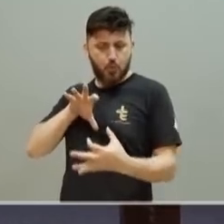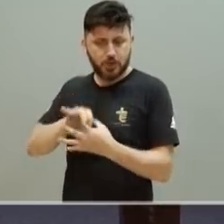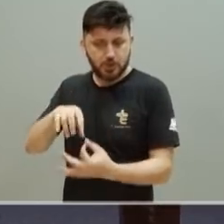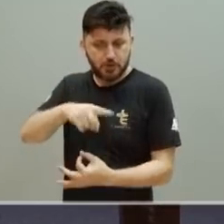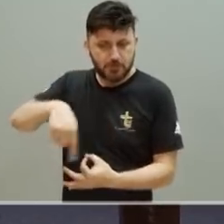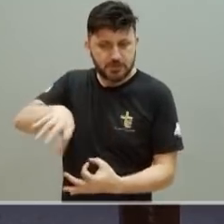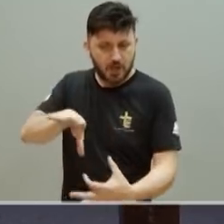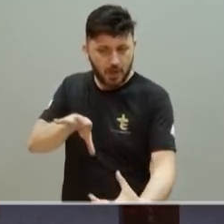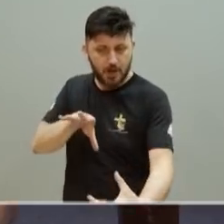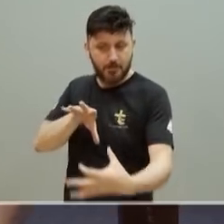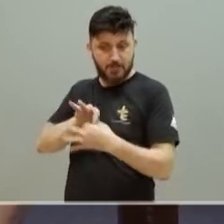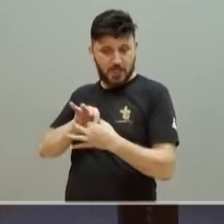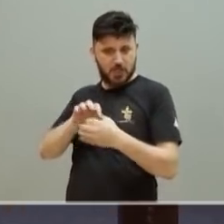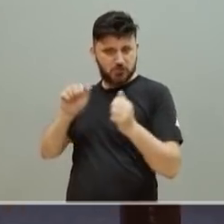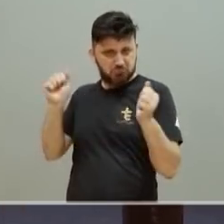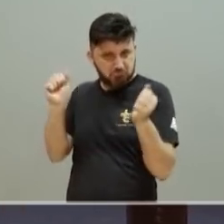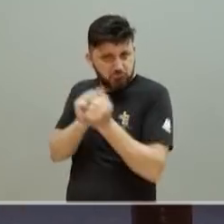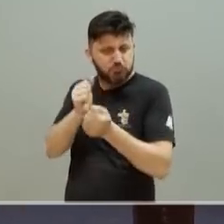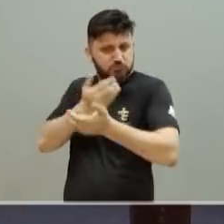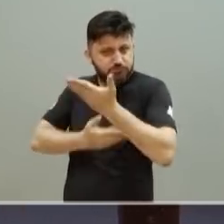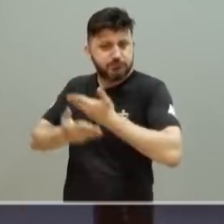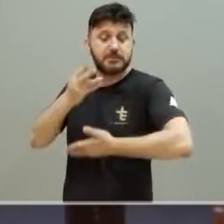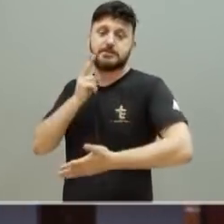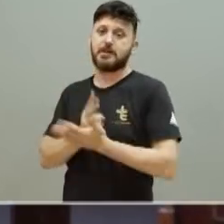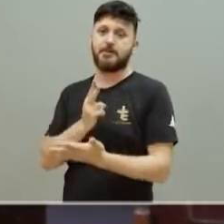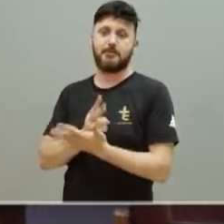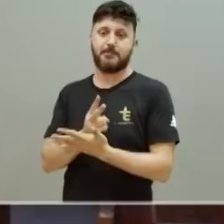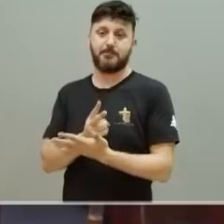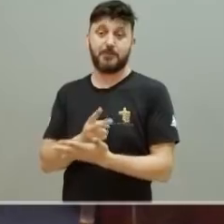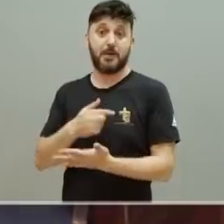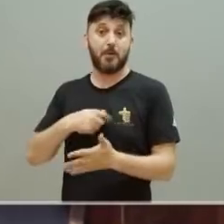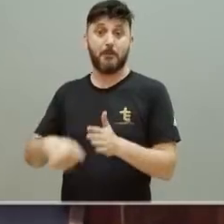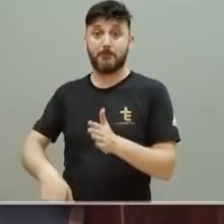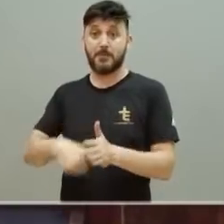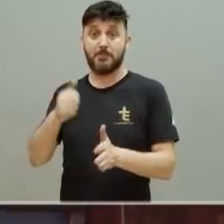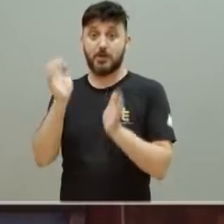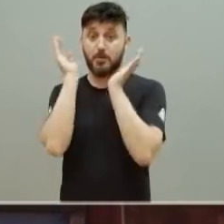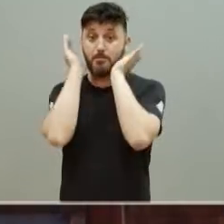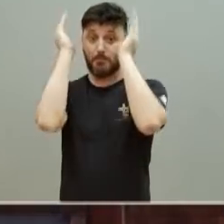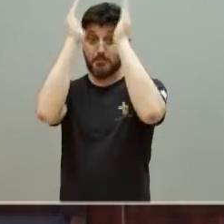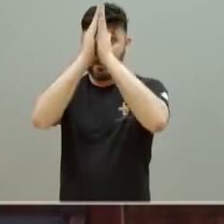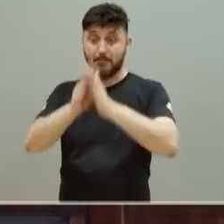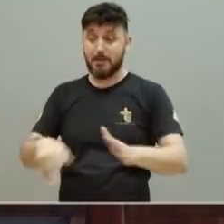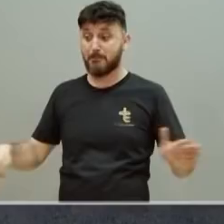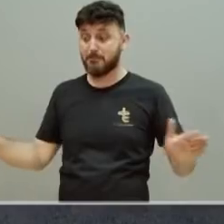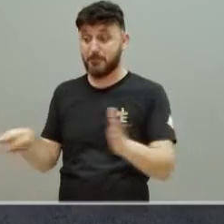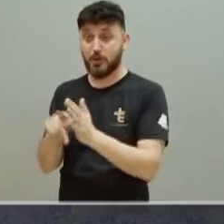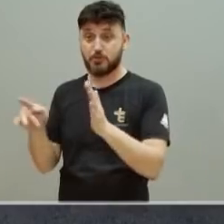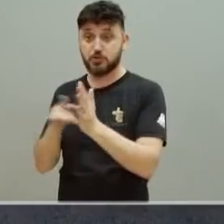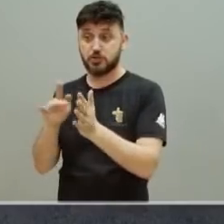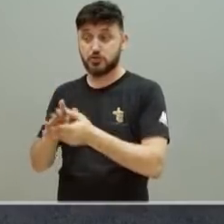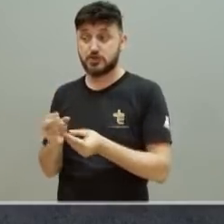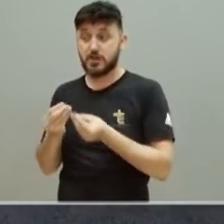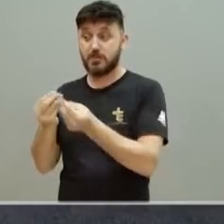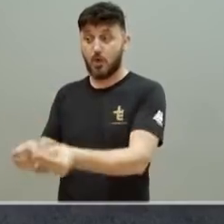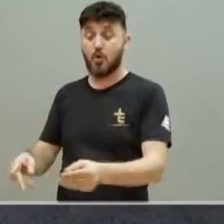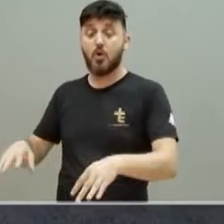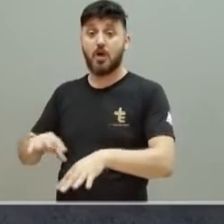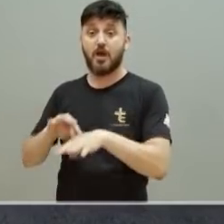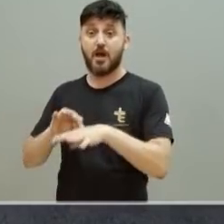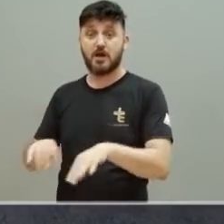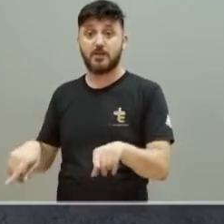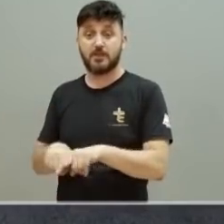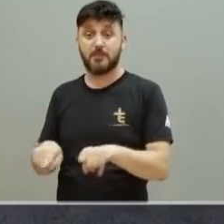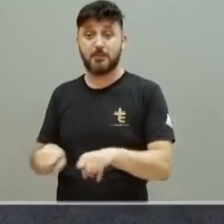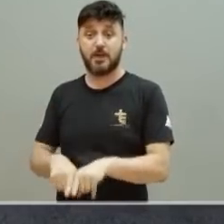ele em mim. O meu primeiro Papa comeu da mão de Jesus a sua carne, e o meu